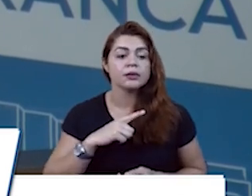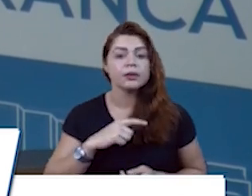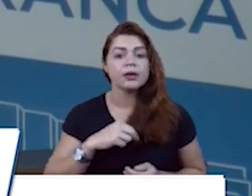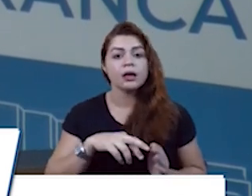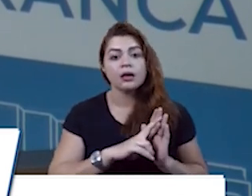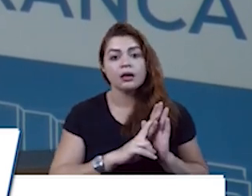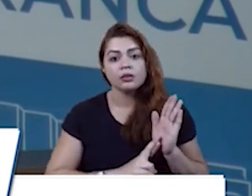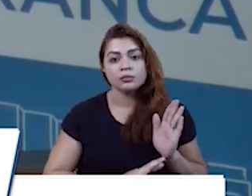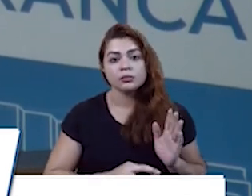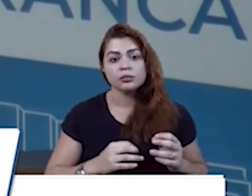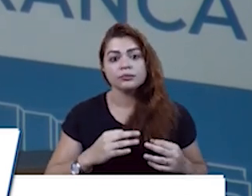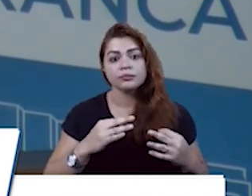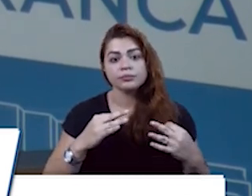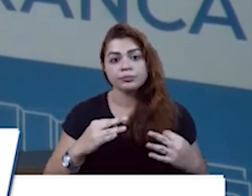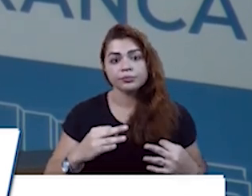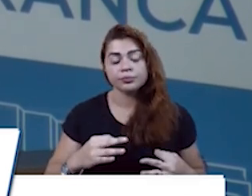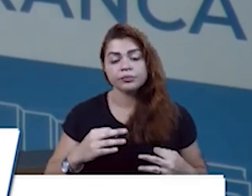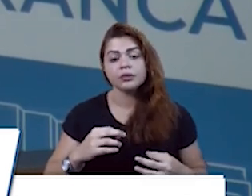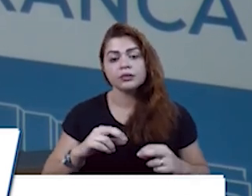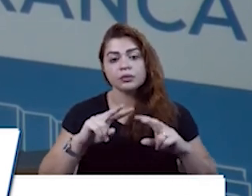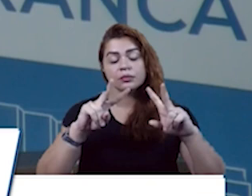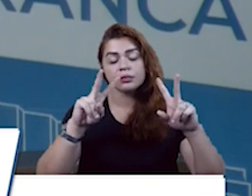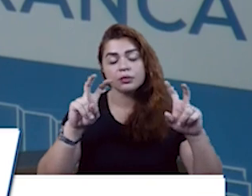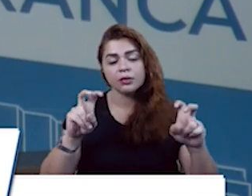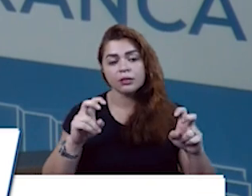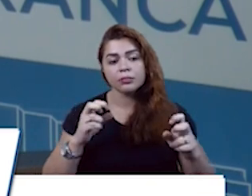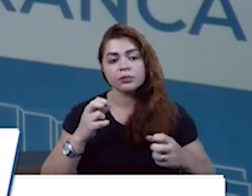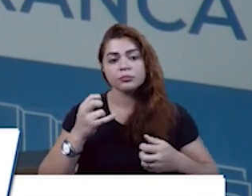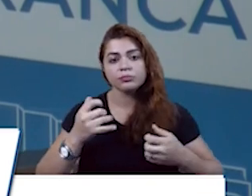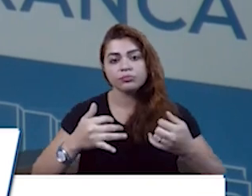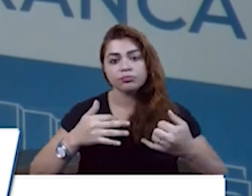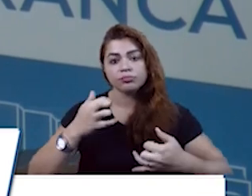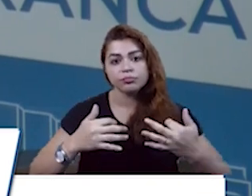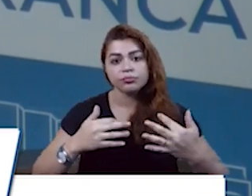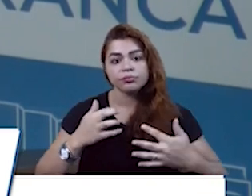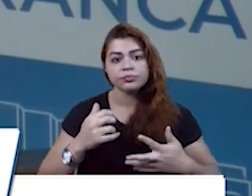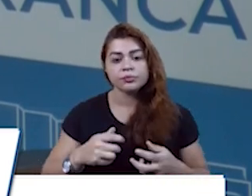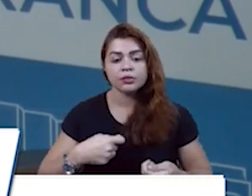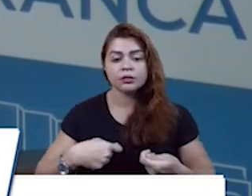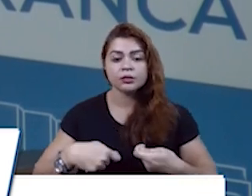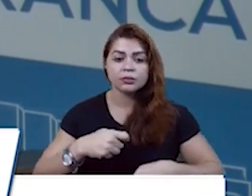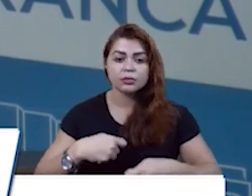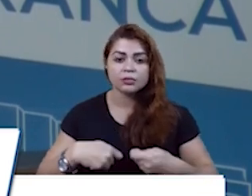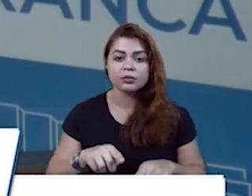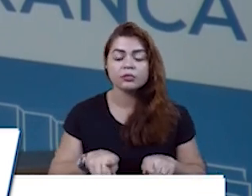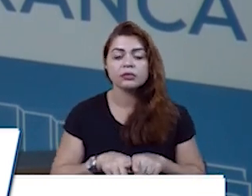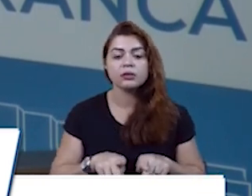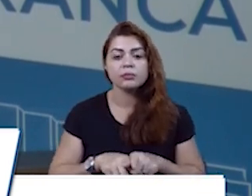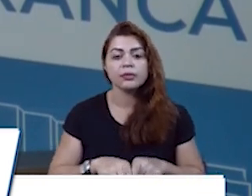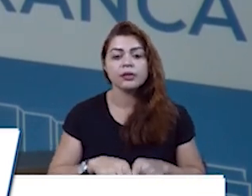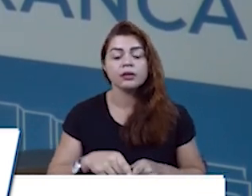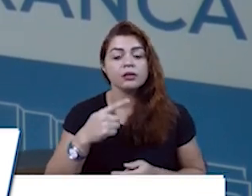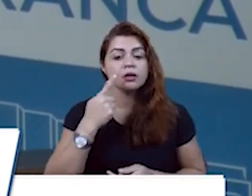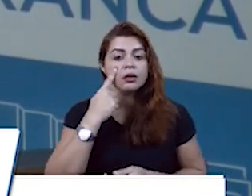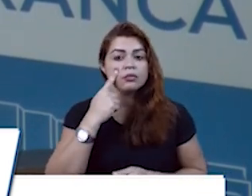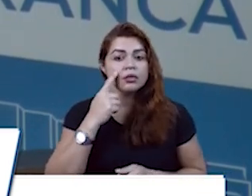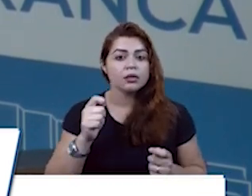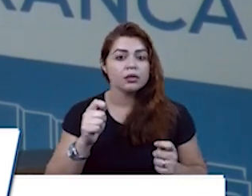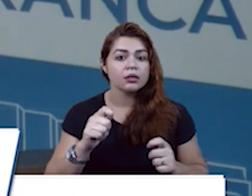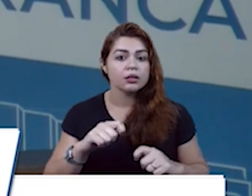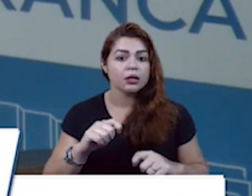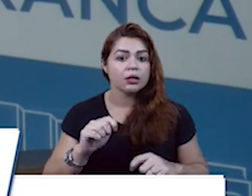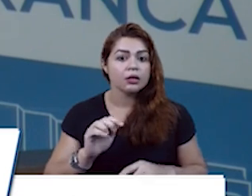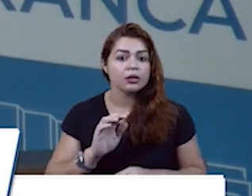para a administração decidir se acha que compensa cuidar melhor dos servidores e dos seus espaços de trabalho, e